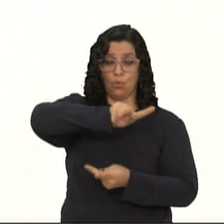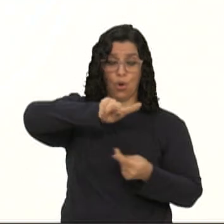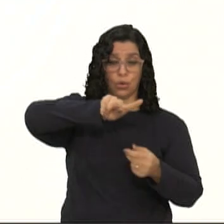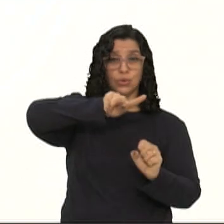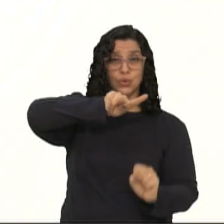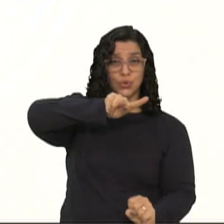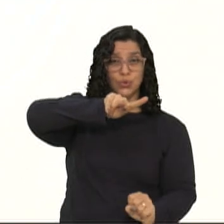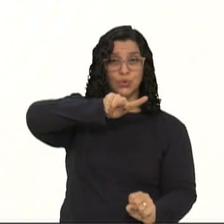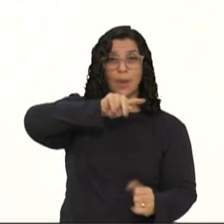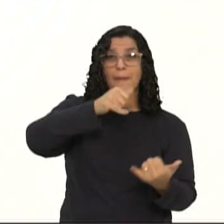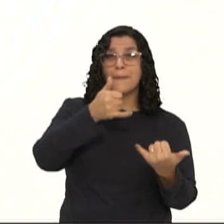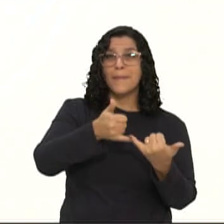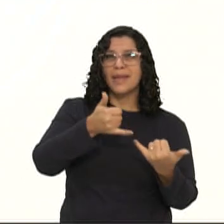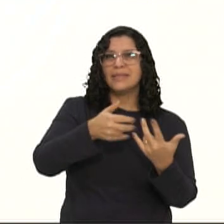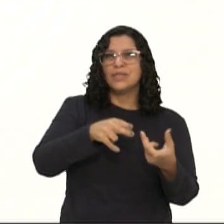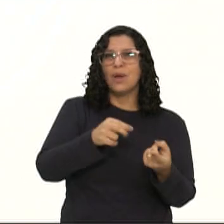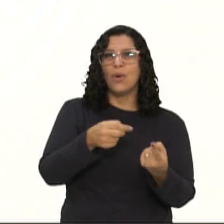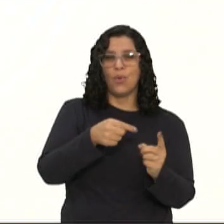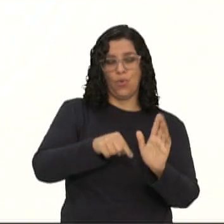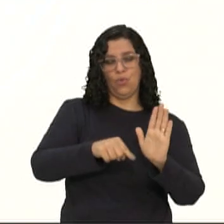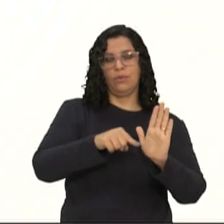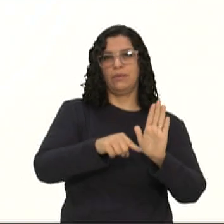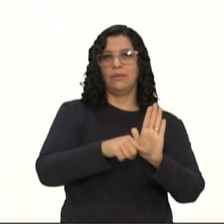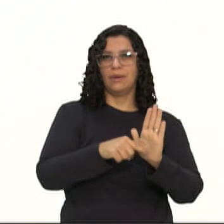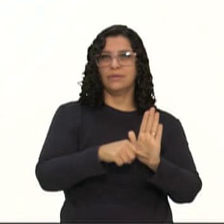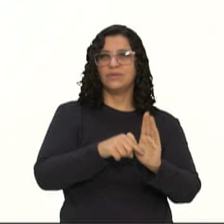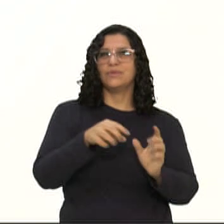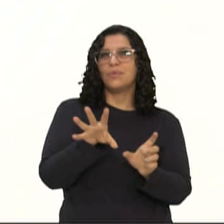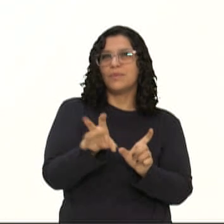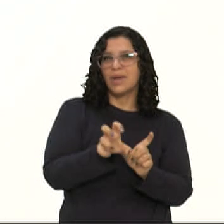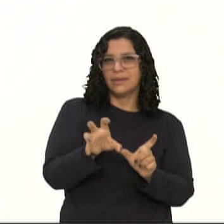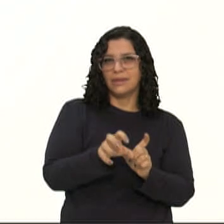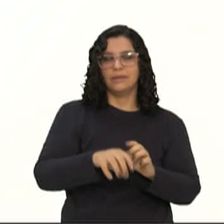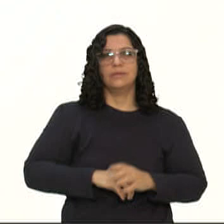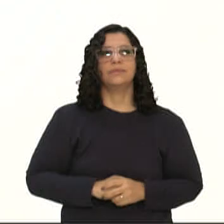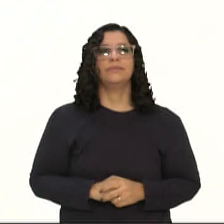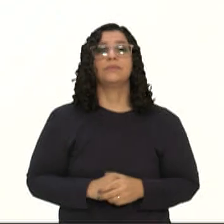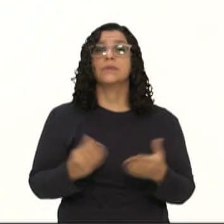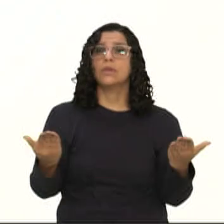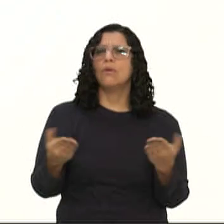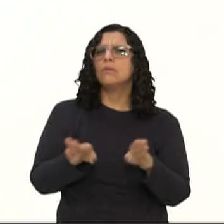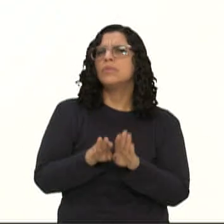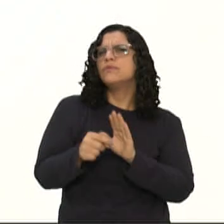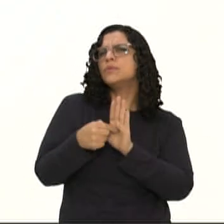próximo ao polo norte magnético. Vamos passar aqui então.